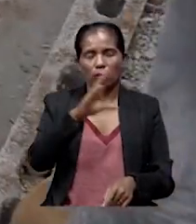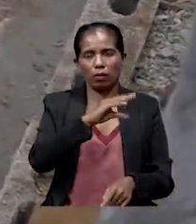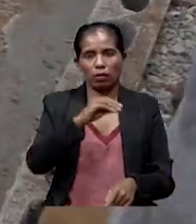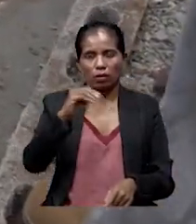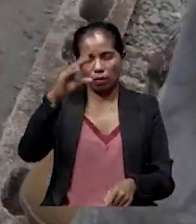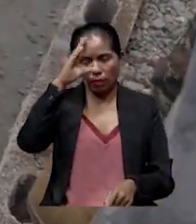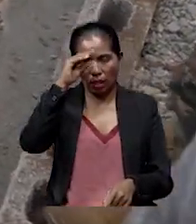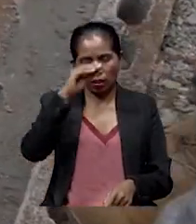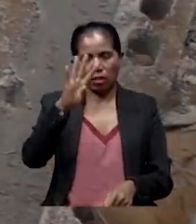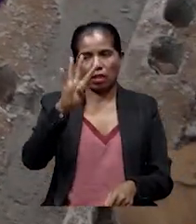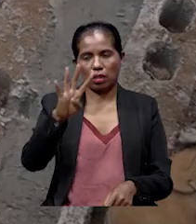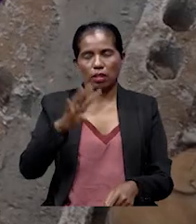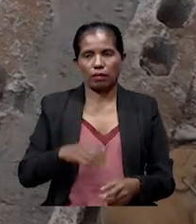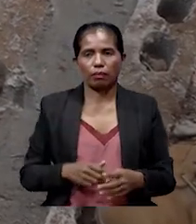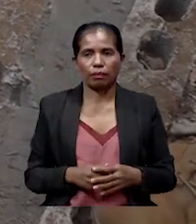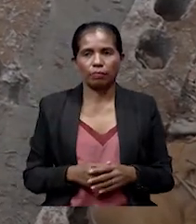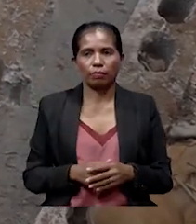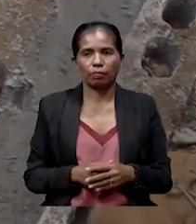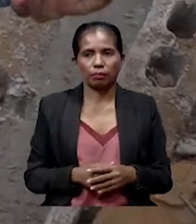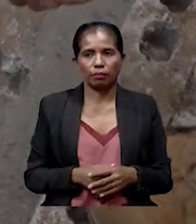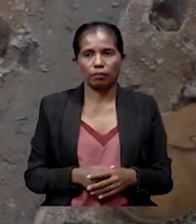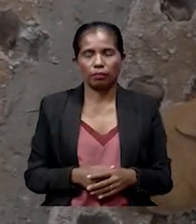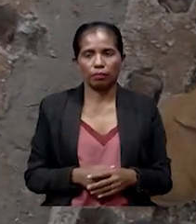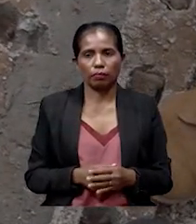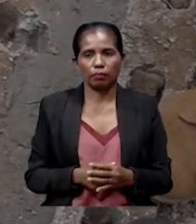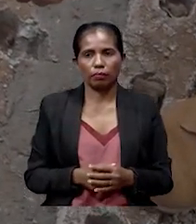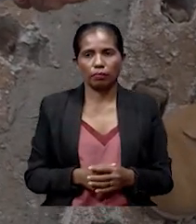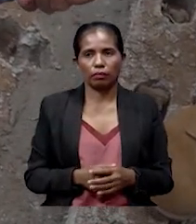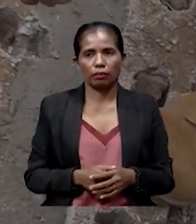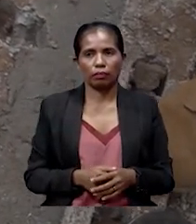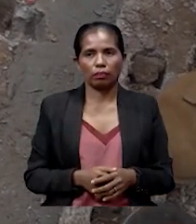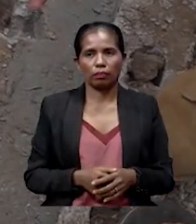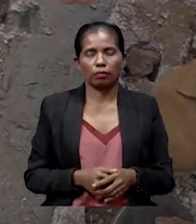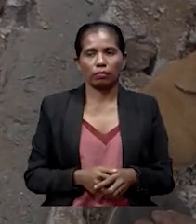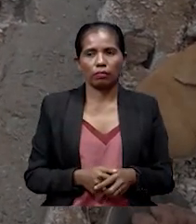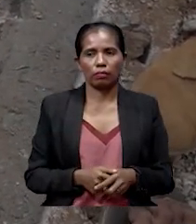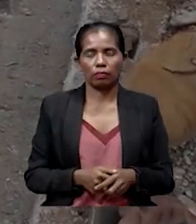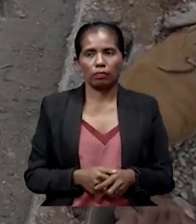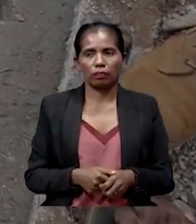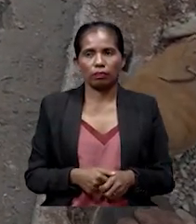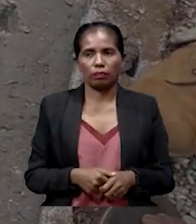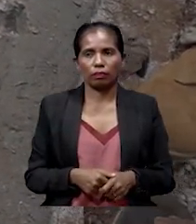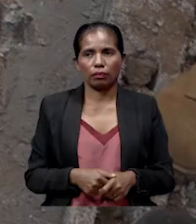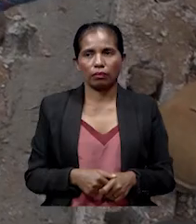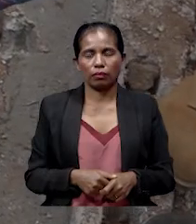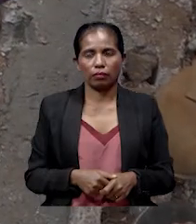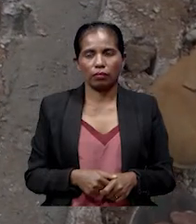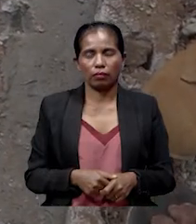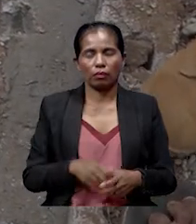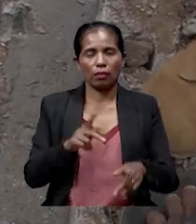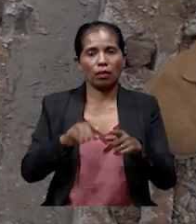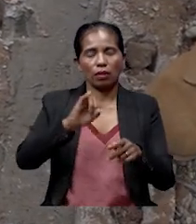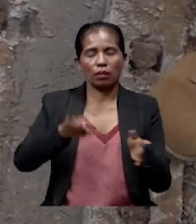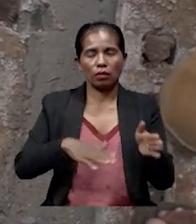Cárceres, Arcangela Piodoza Cárceres, Iosebio Cárceres, Maseran no Apolone Cárceres. Saudoso João